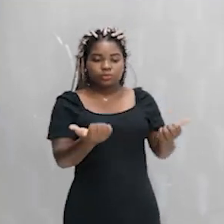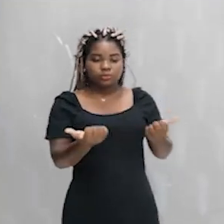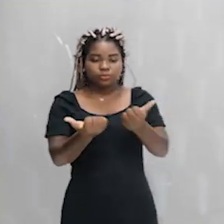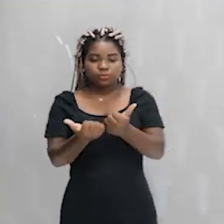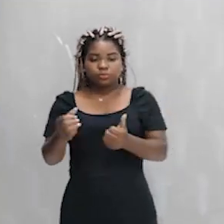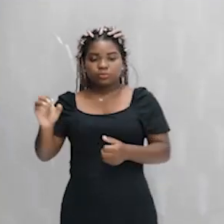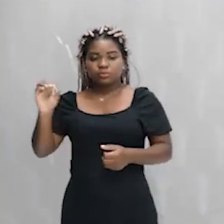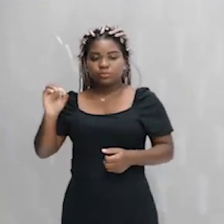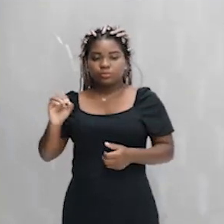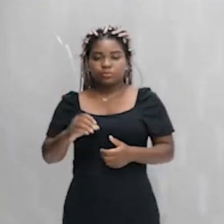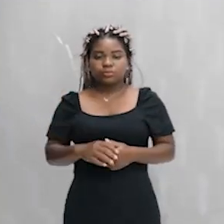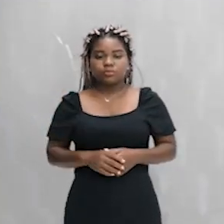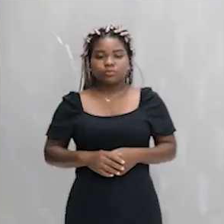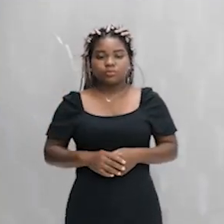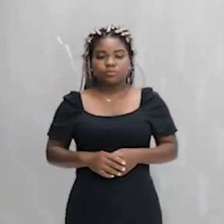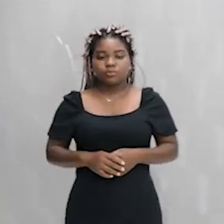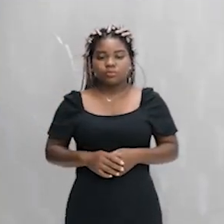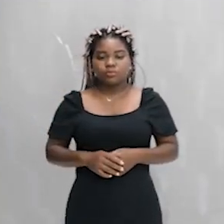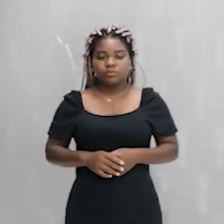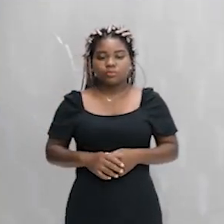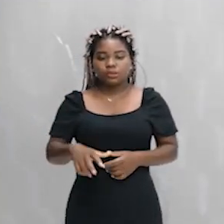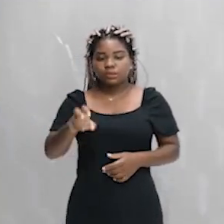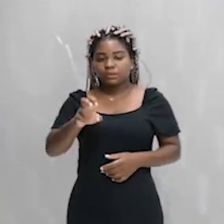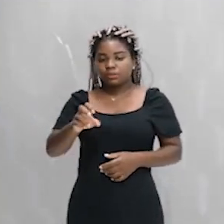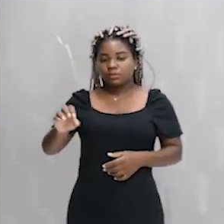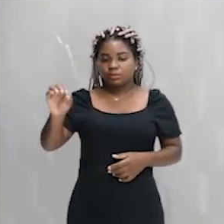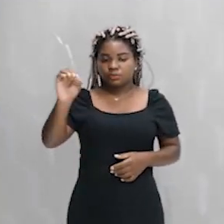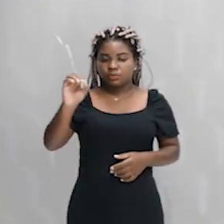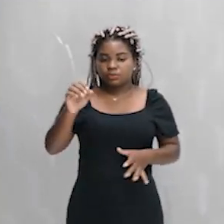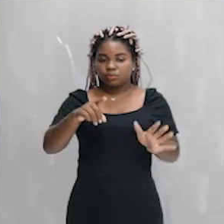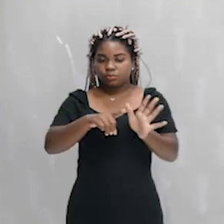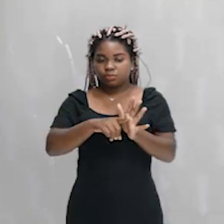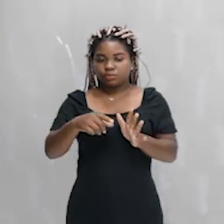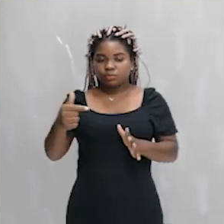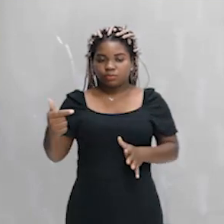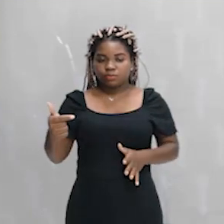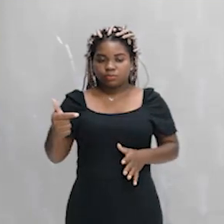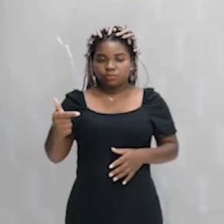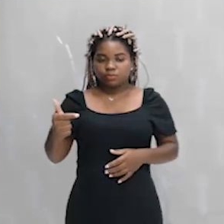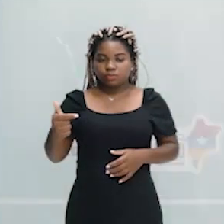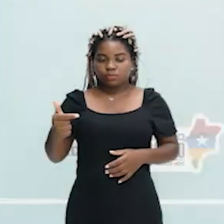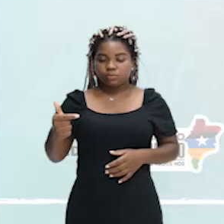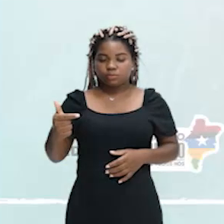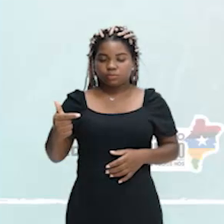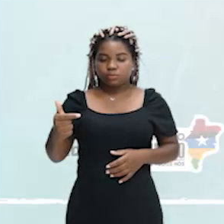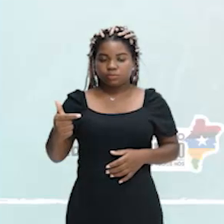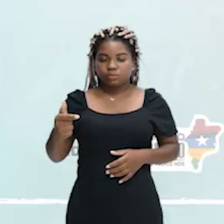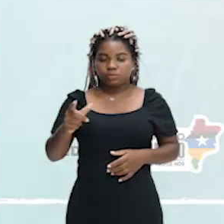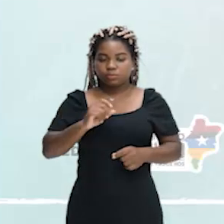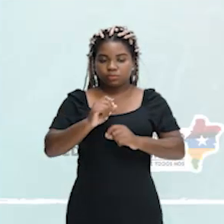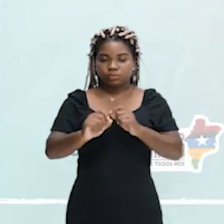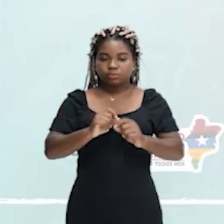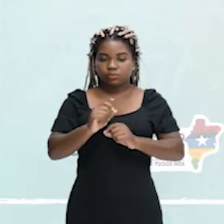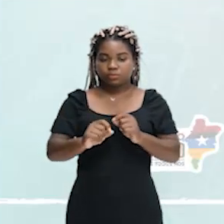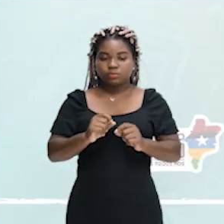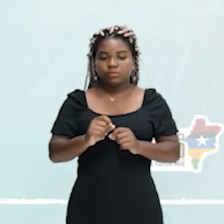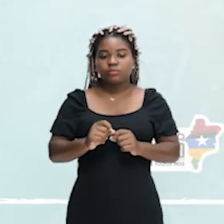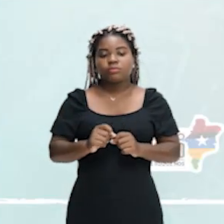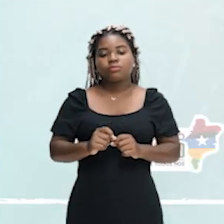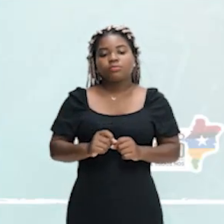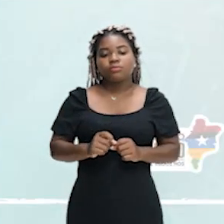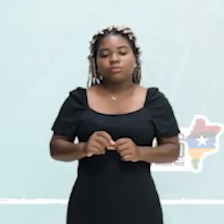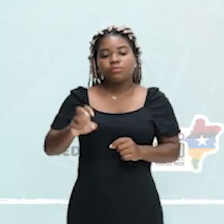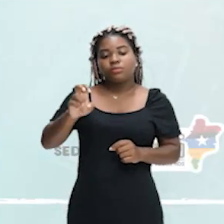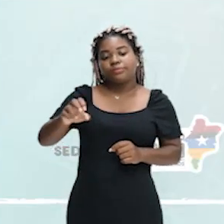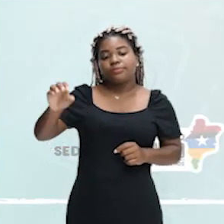O zero. Então, vamos lá. Eu vou ter 5 elevado a 0 menos 2. Vou resolver a potência primeiro. Então,